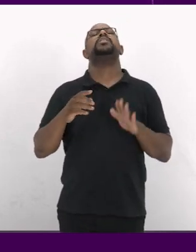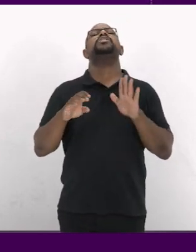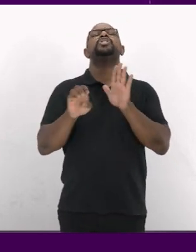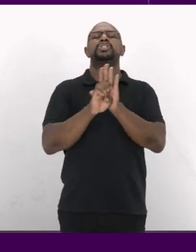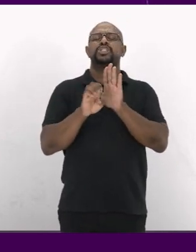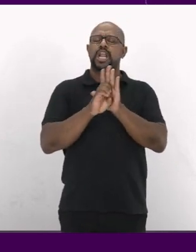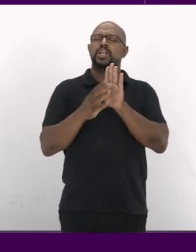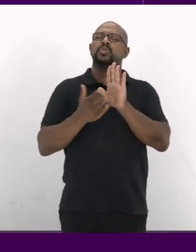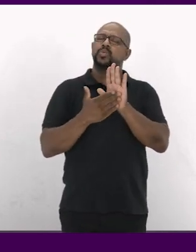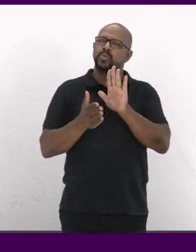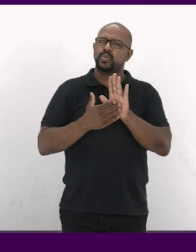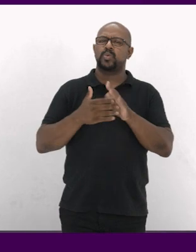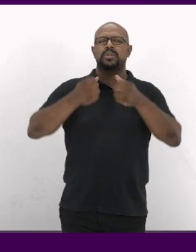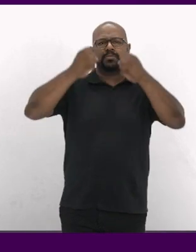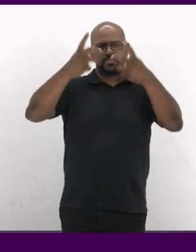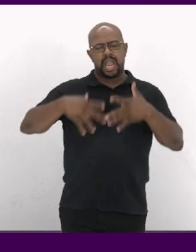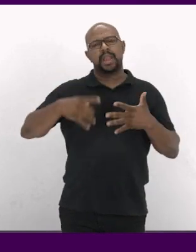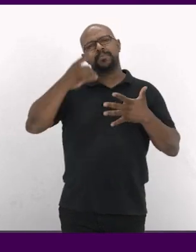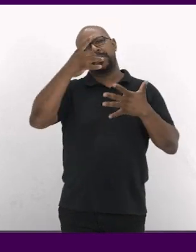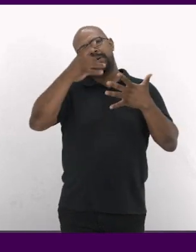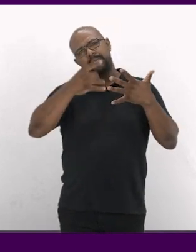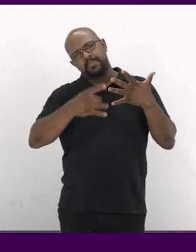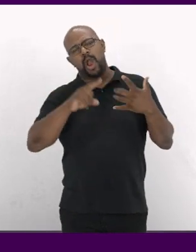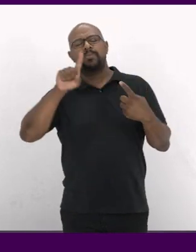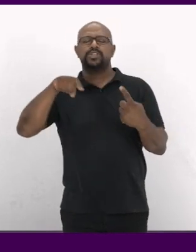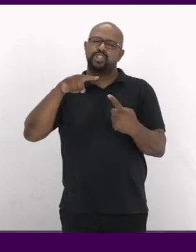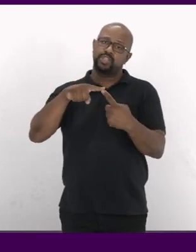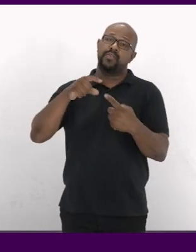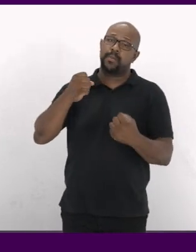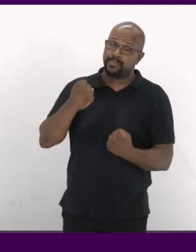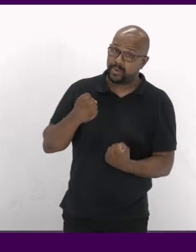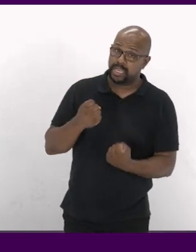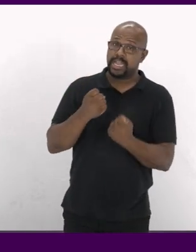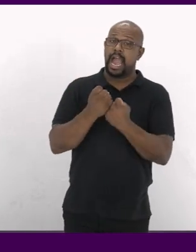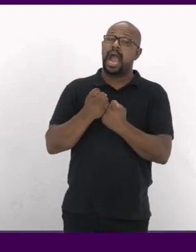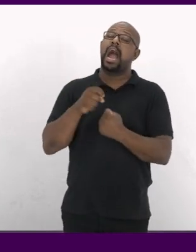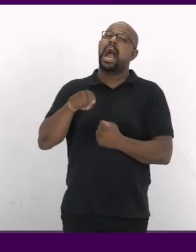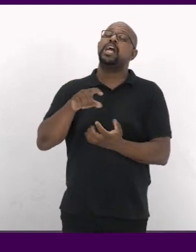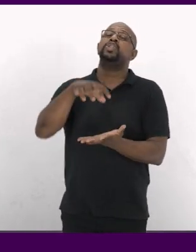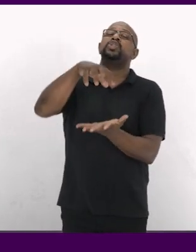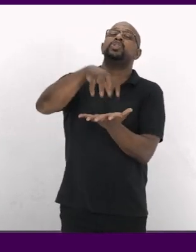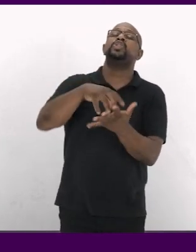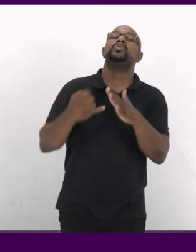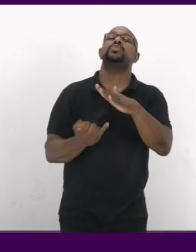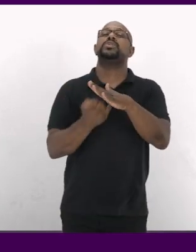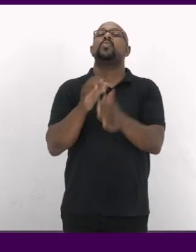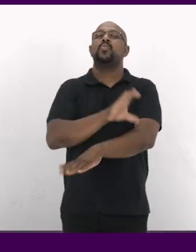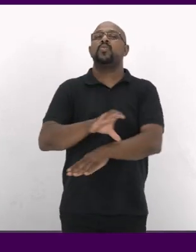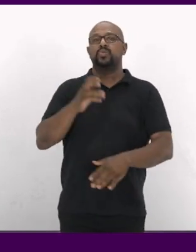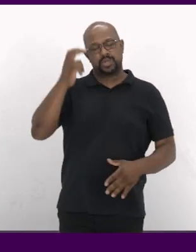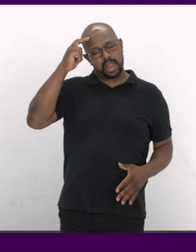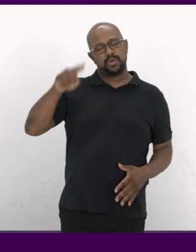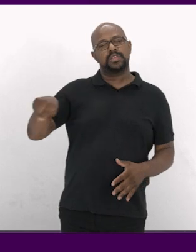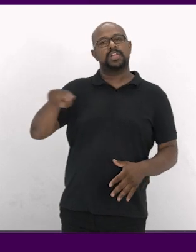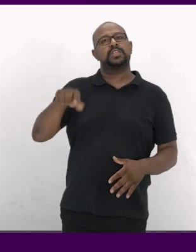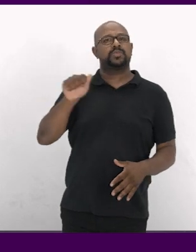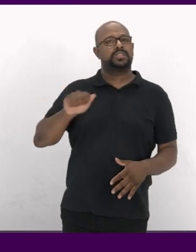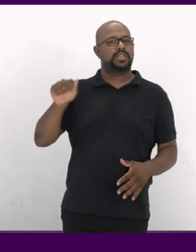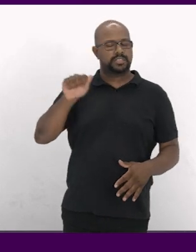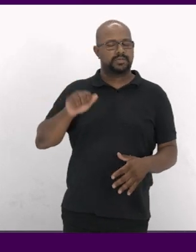em seu estatuto social a descrição de seu objetivo: apoiar a instituição cultural da qual representa os